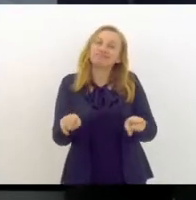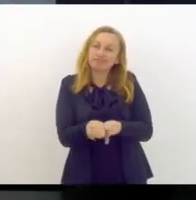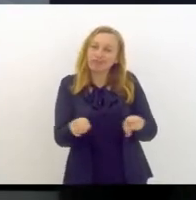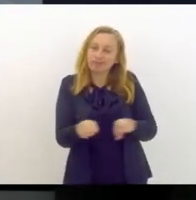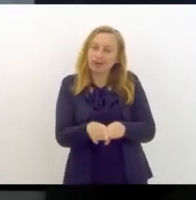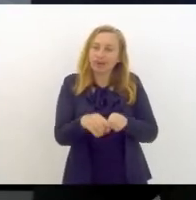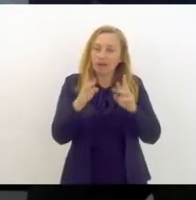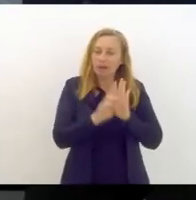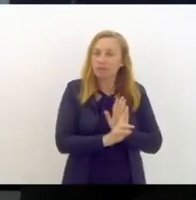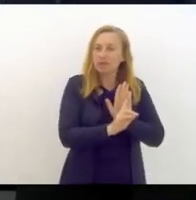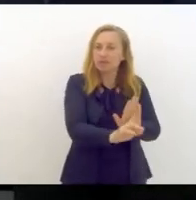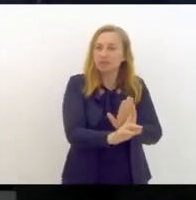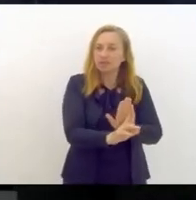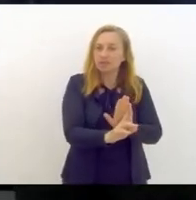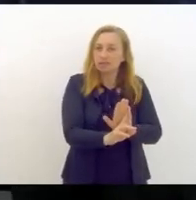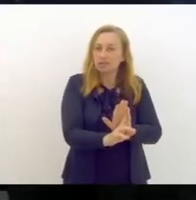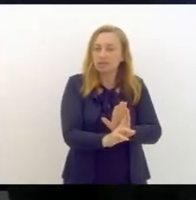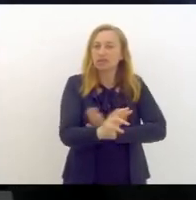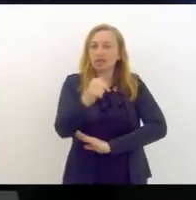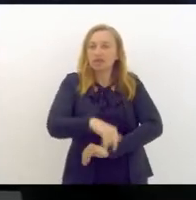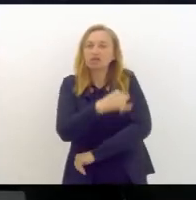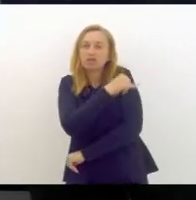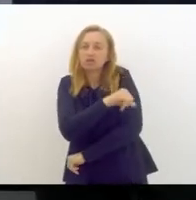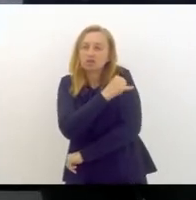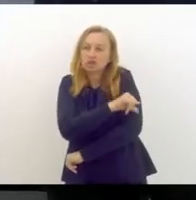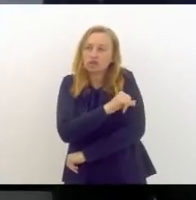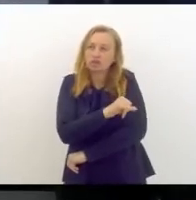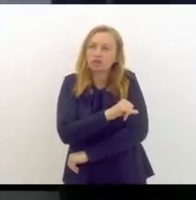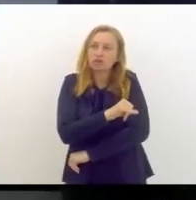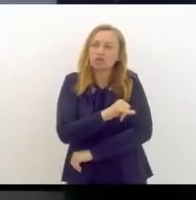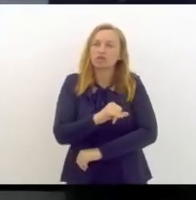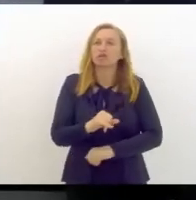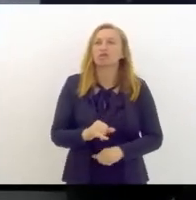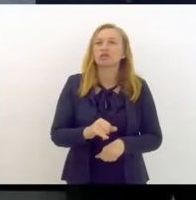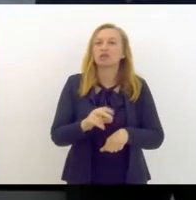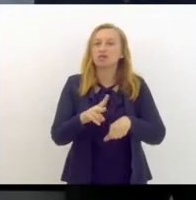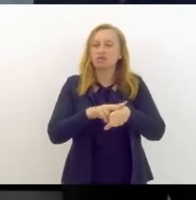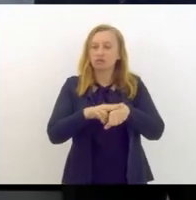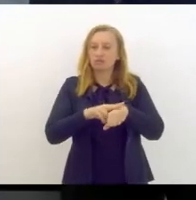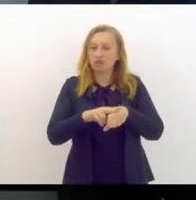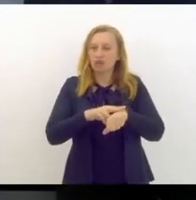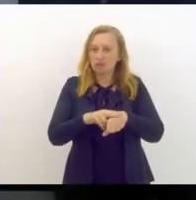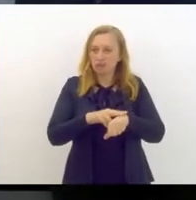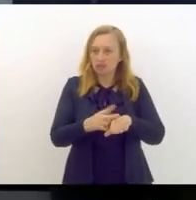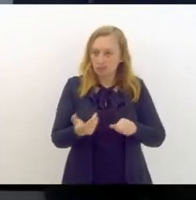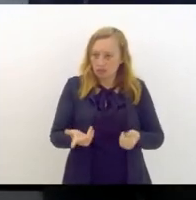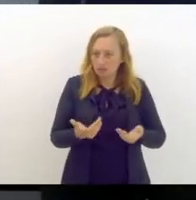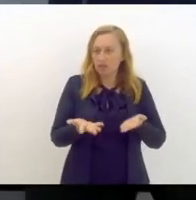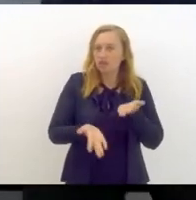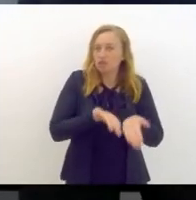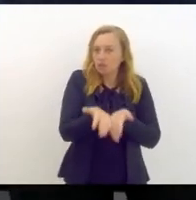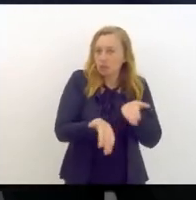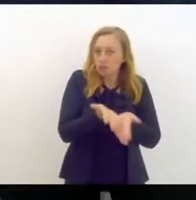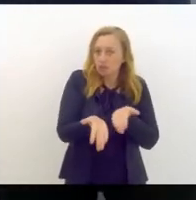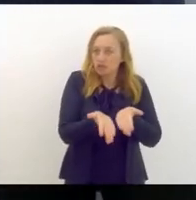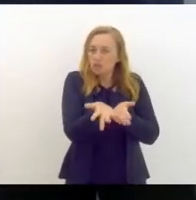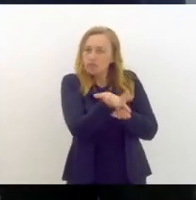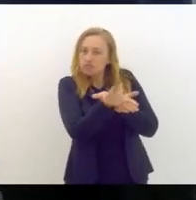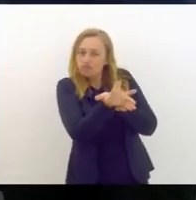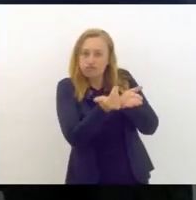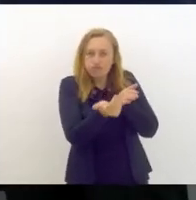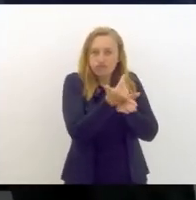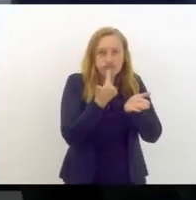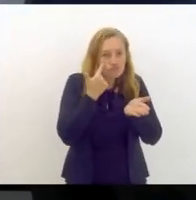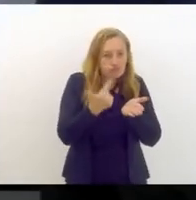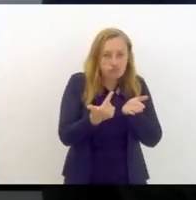somos representantes do programa aqui do Rio de Janeiro, que é o programa Olho no Verde, que mapeia perda de cobertura florestal, e se for lá na nossa